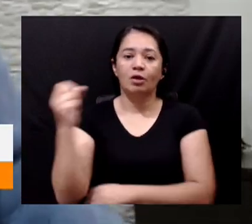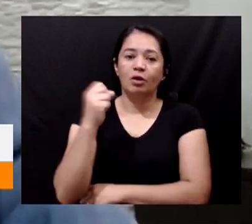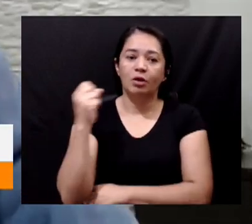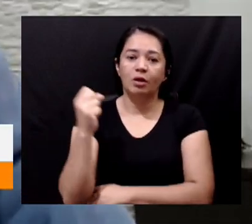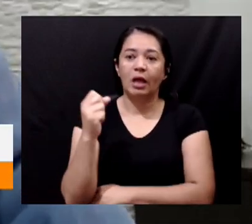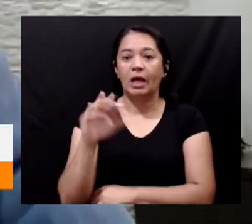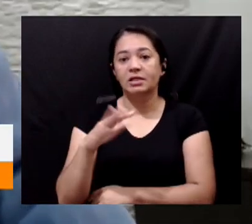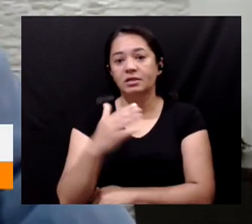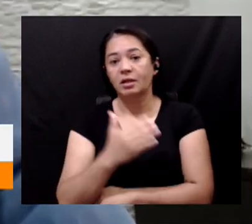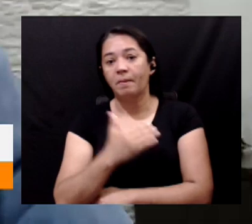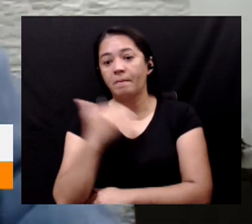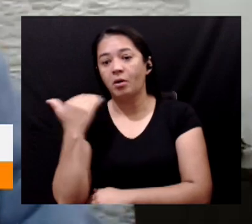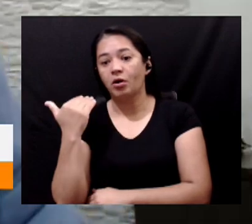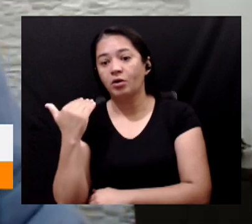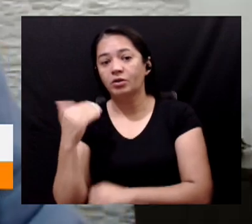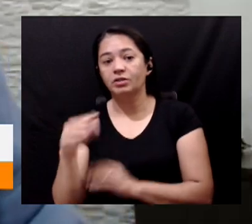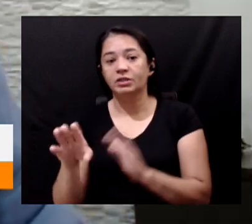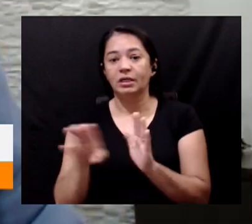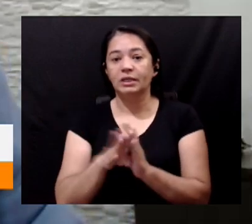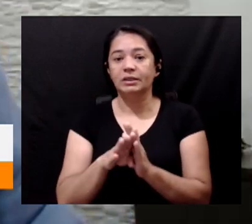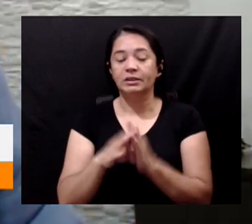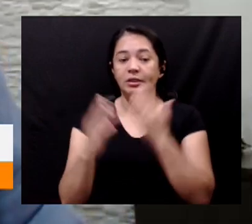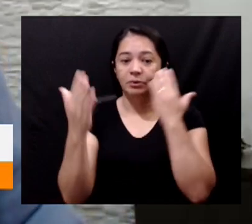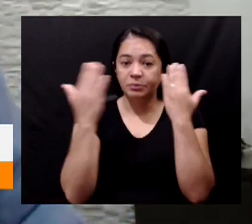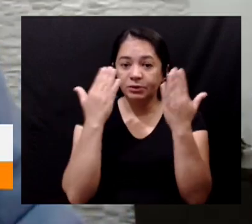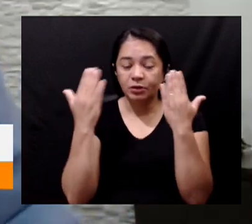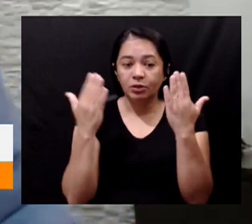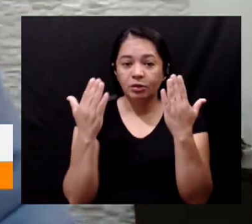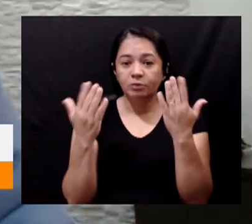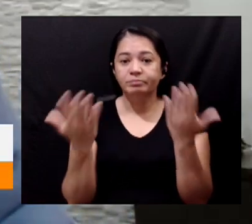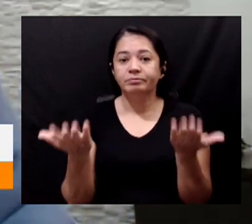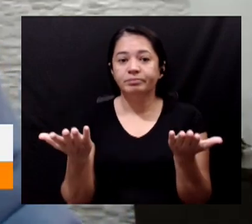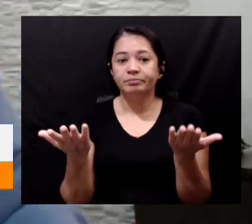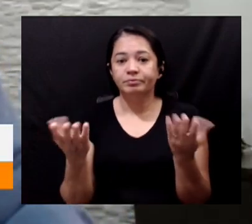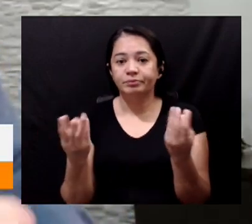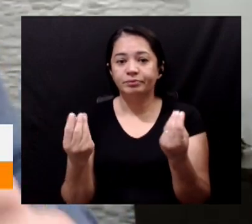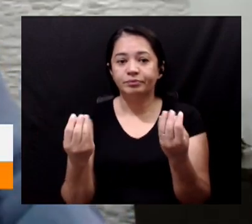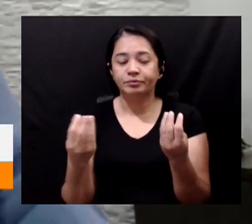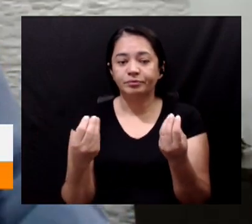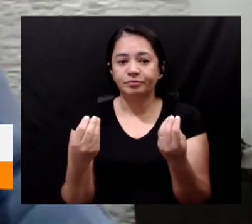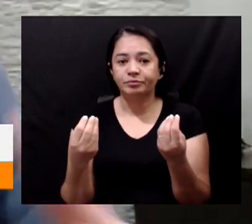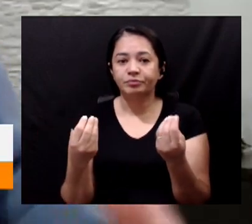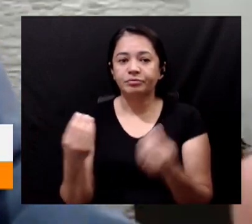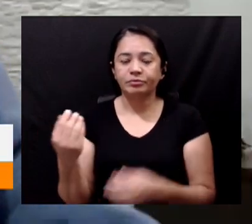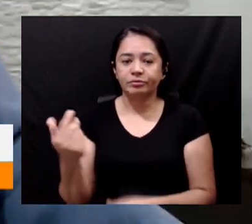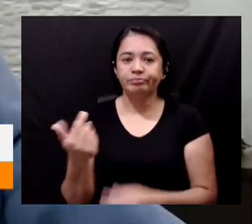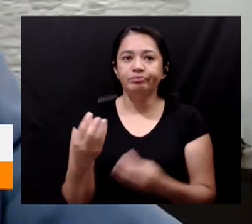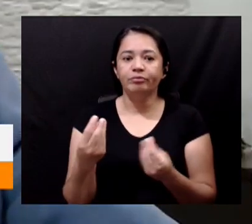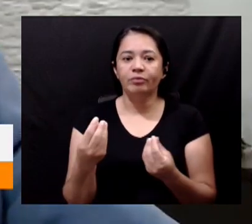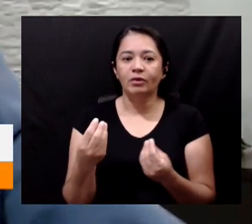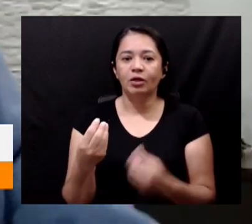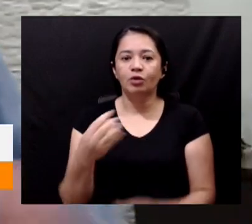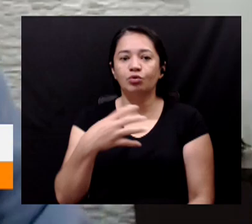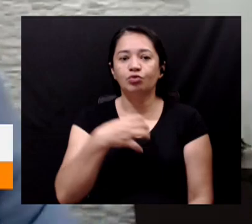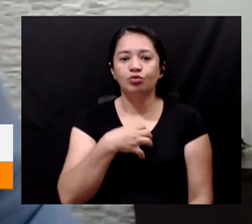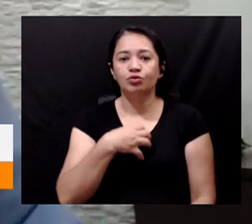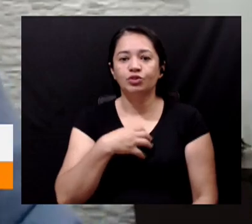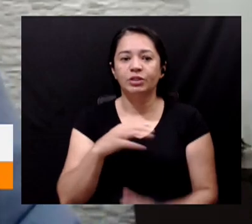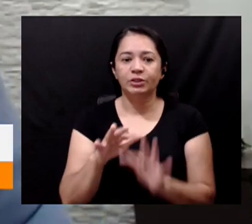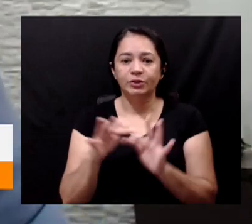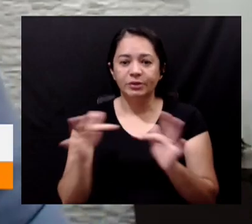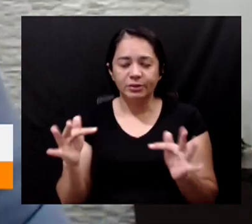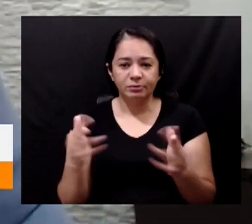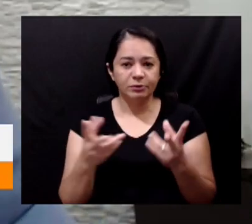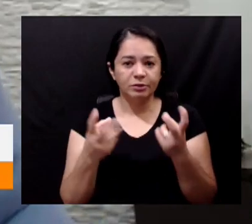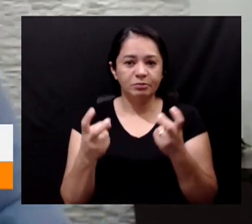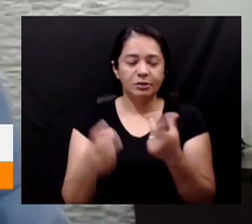até danos psicológicos em si. Então, não existe, digamos que uma forma tão simples de observar.